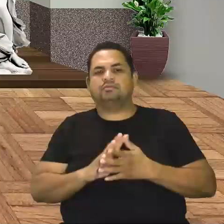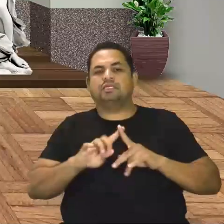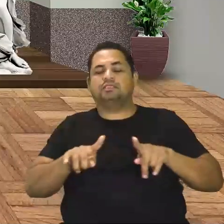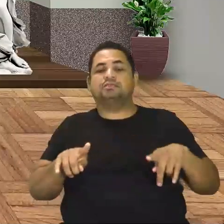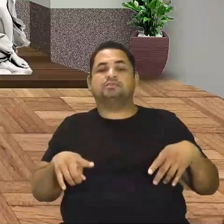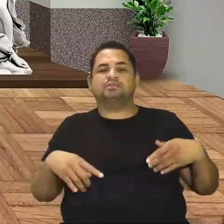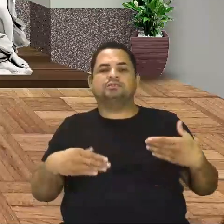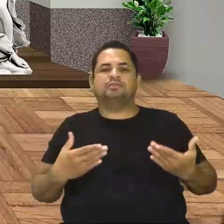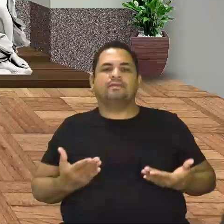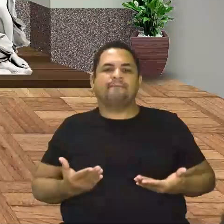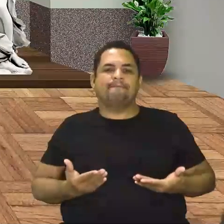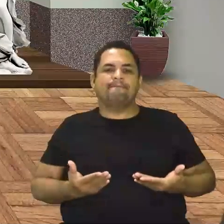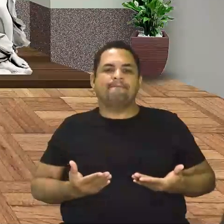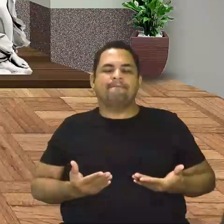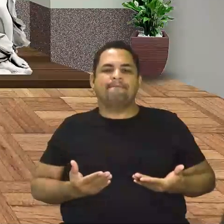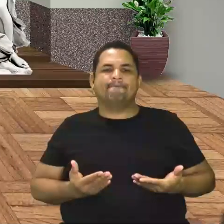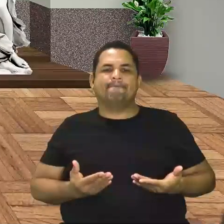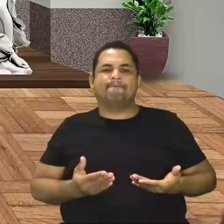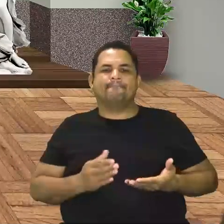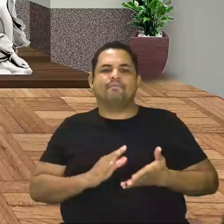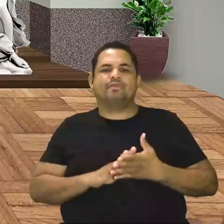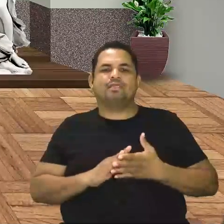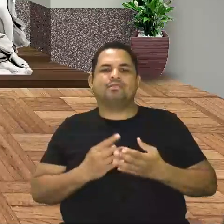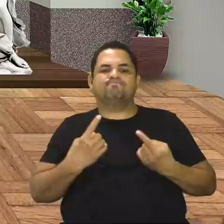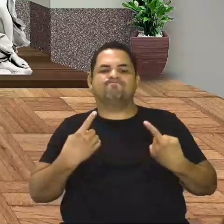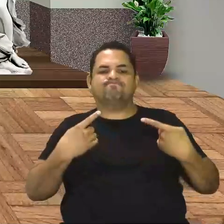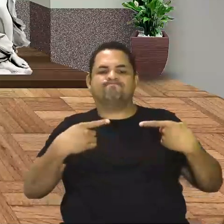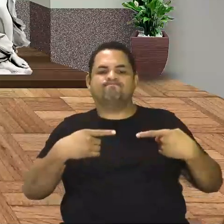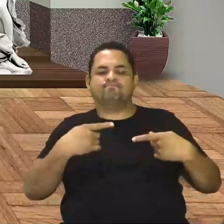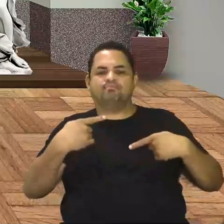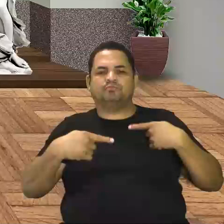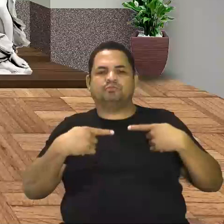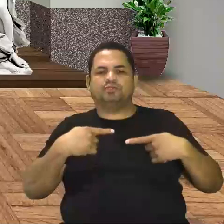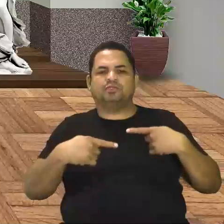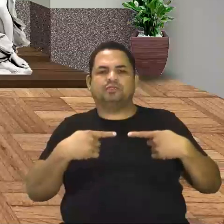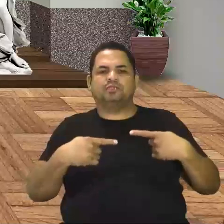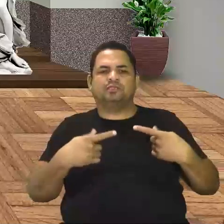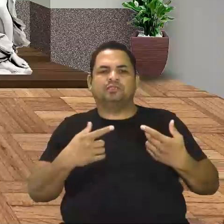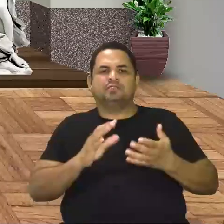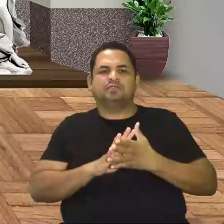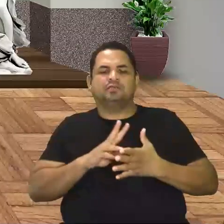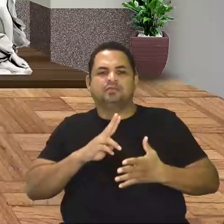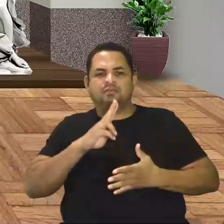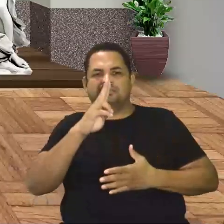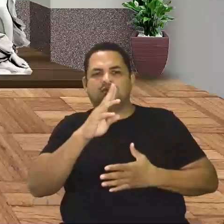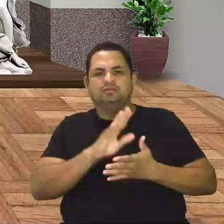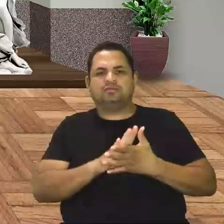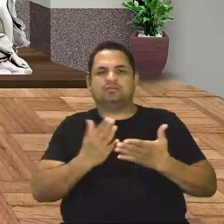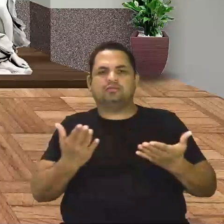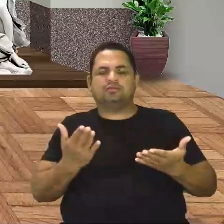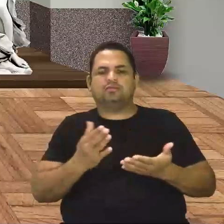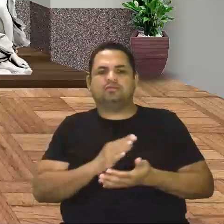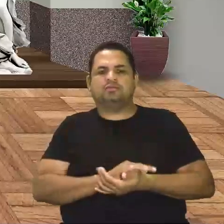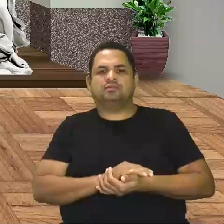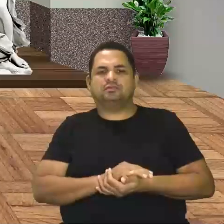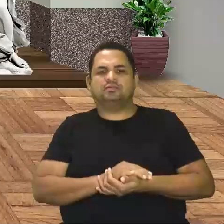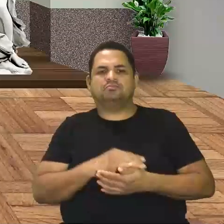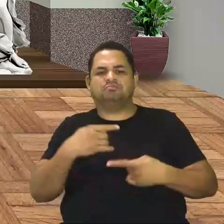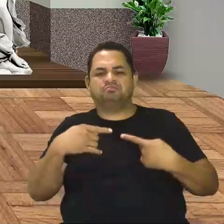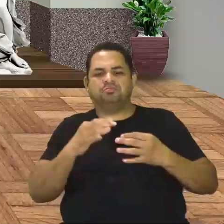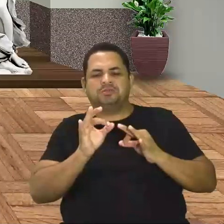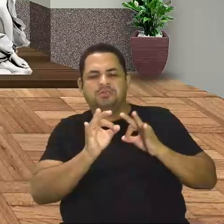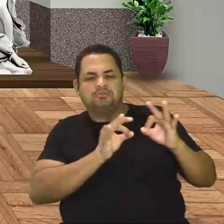Porém, ele tinha como adversário um político forte, que era considerado forte, um